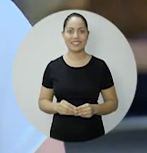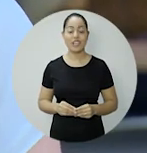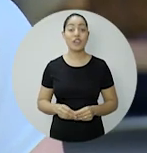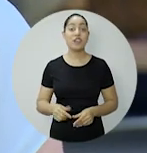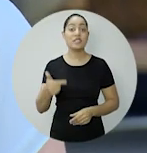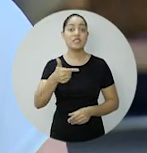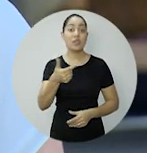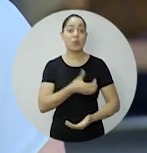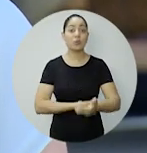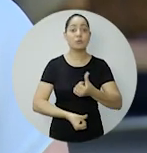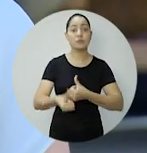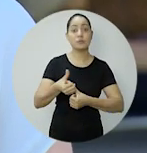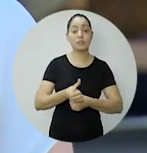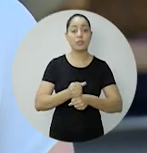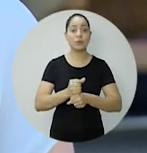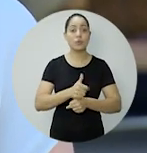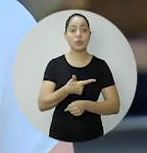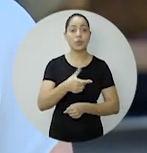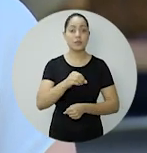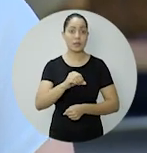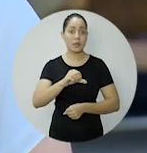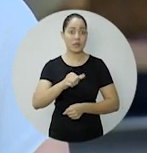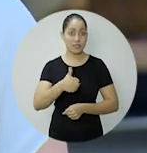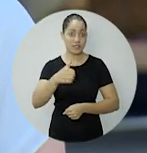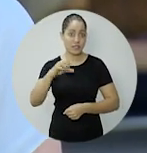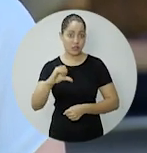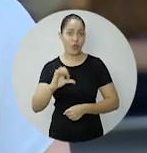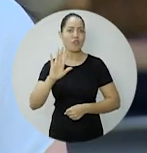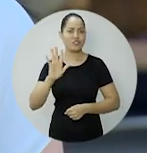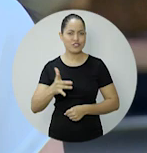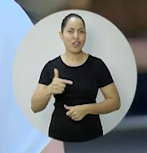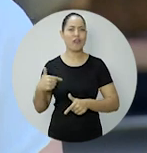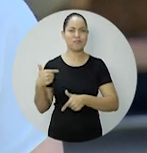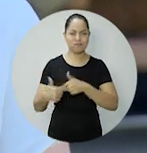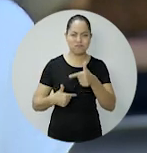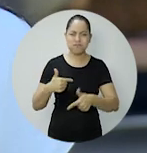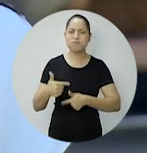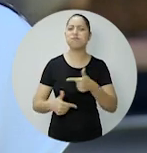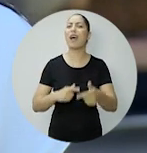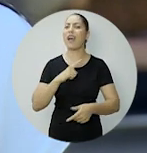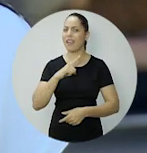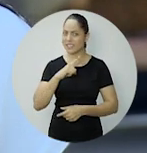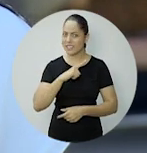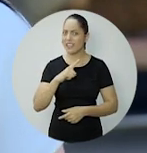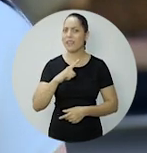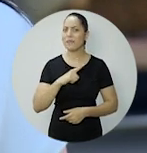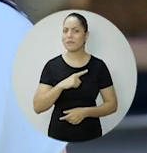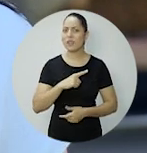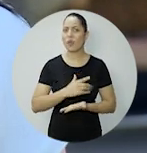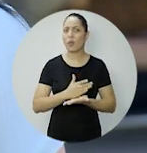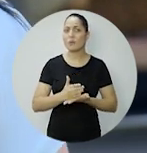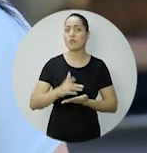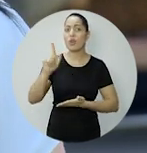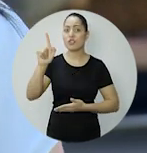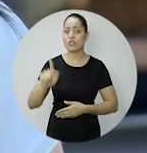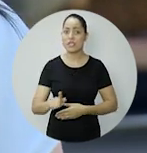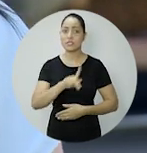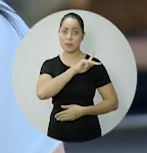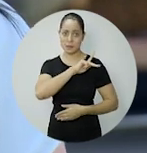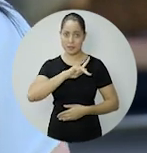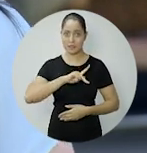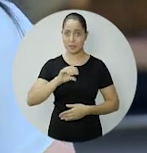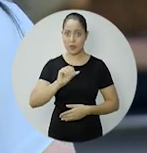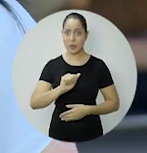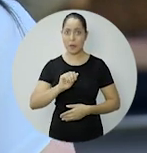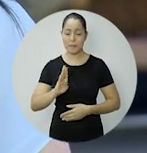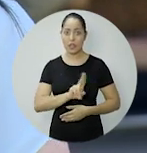Estamos no segundo semestre de 2019. Muito trabalho já foi realizado em prol da advocacia na gestão de Felipe Santa